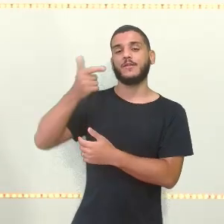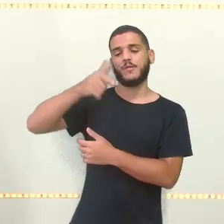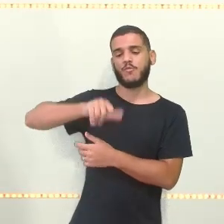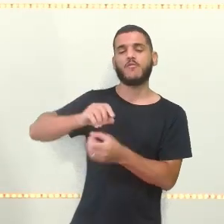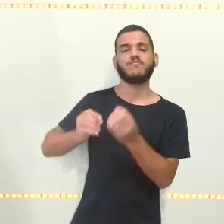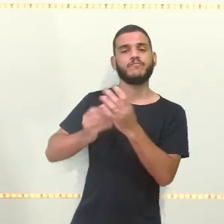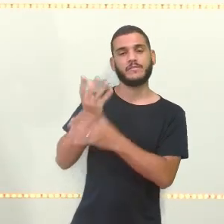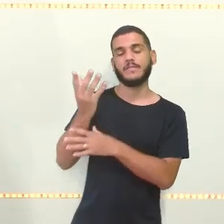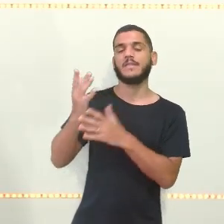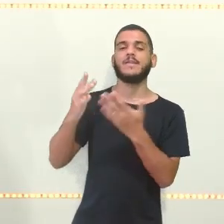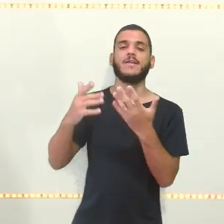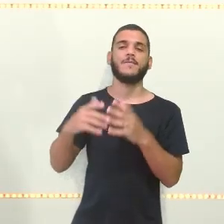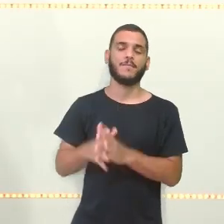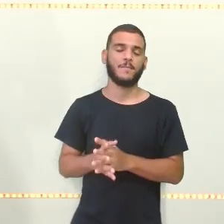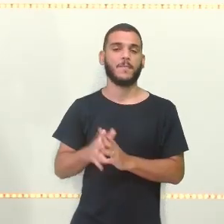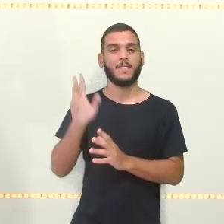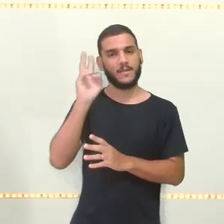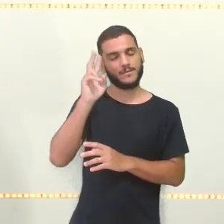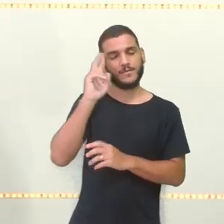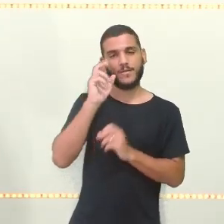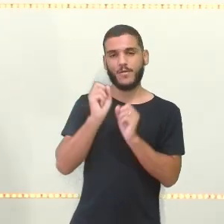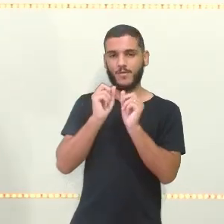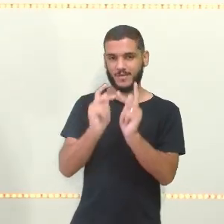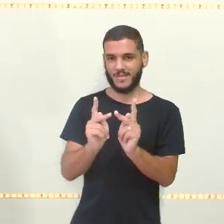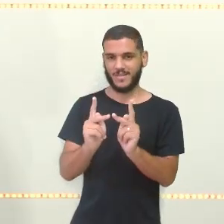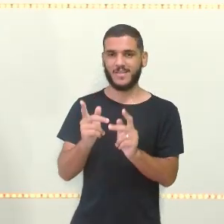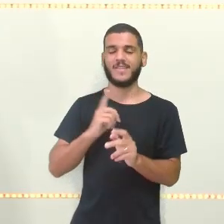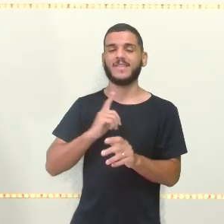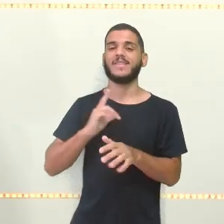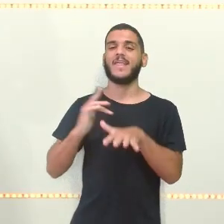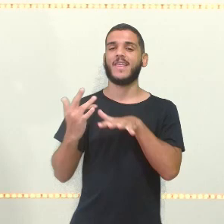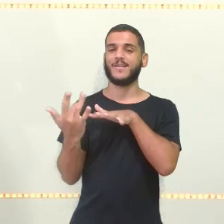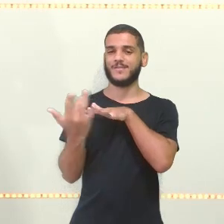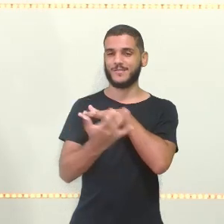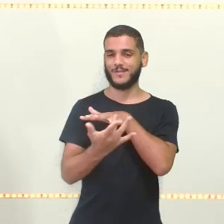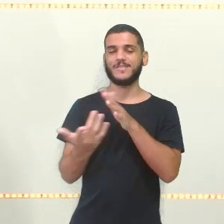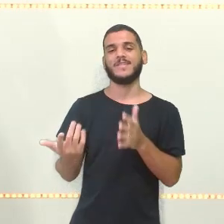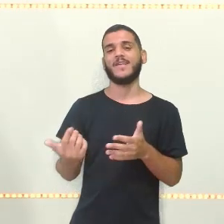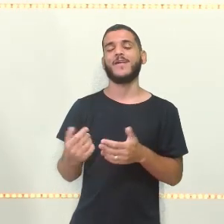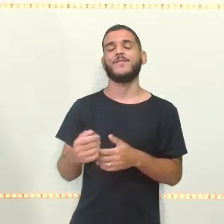esse final aí de história, tá bom? Me marca nas redes sociais,